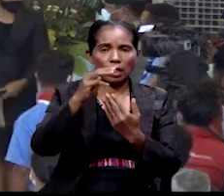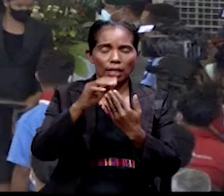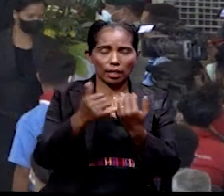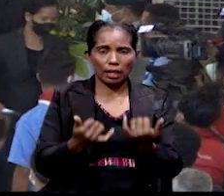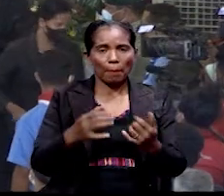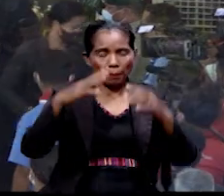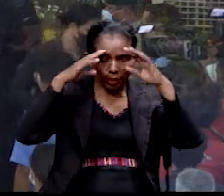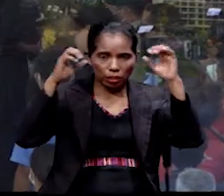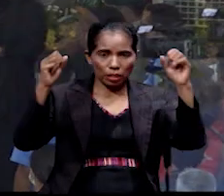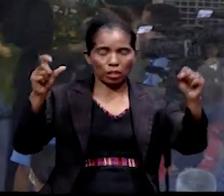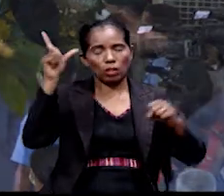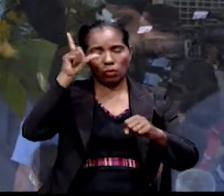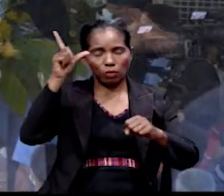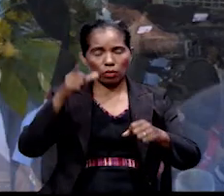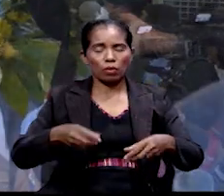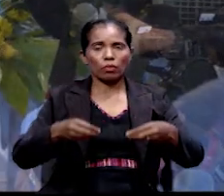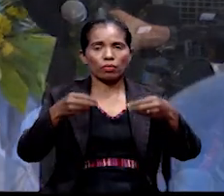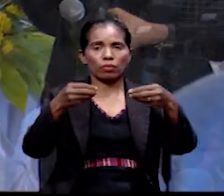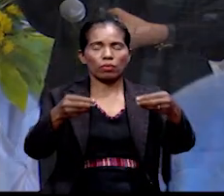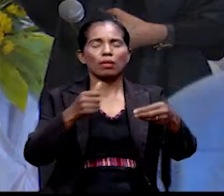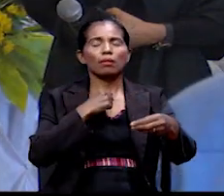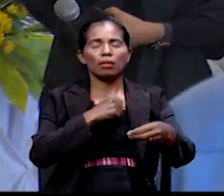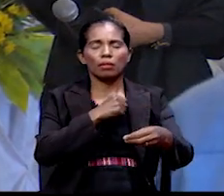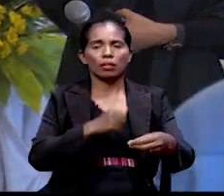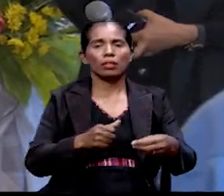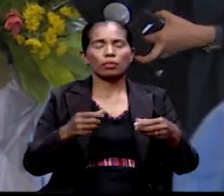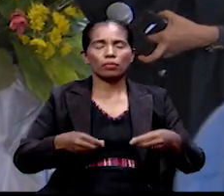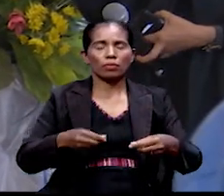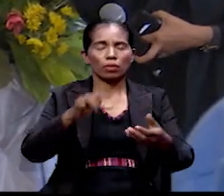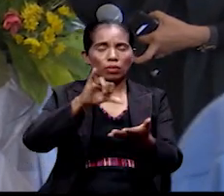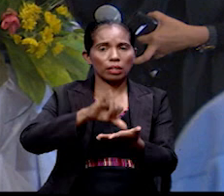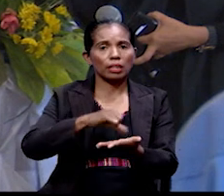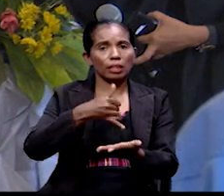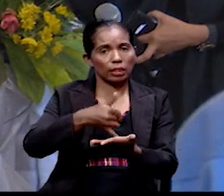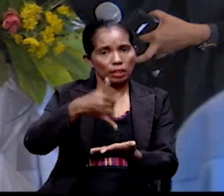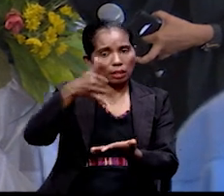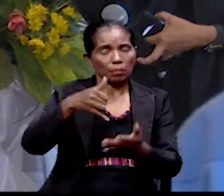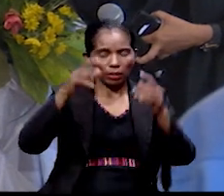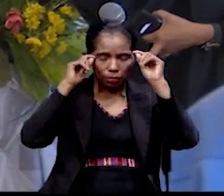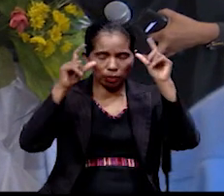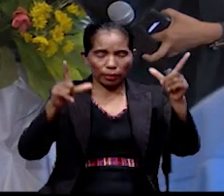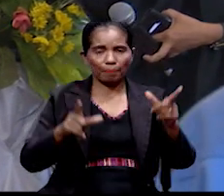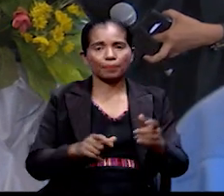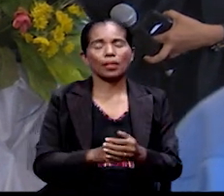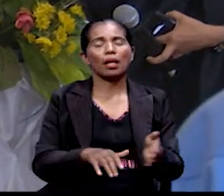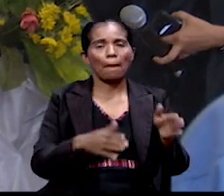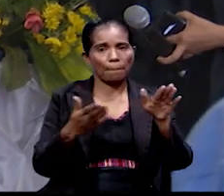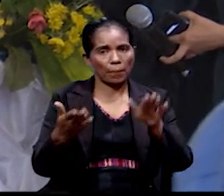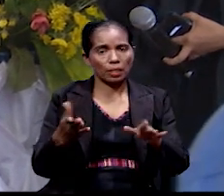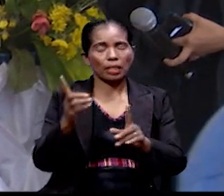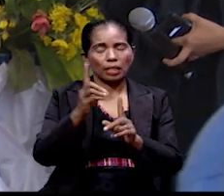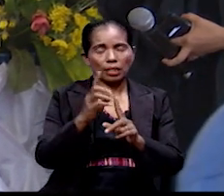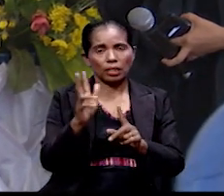Francisco Guterres Luolo condecora Matebian ho ordem de Timor-Leste. Matebian Dom Basílio do Nascimento hakoto is e a lorong tonulo